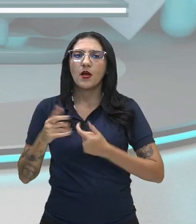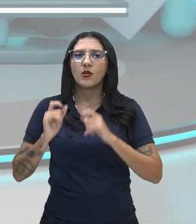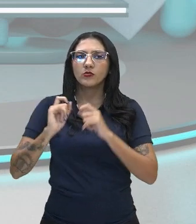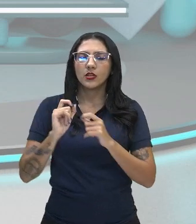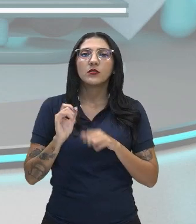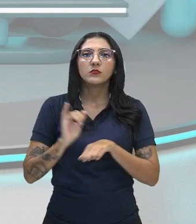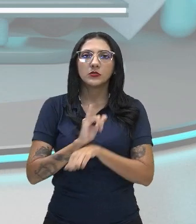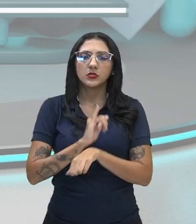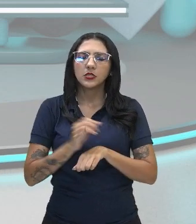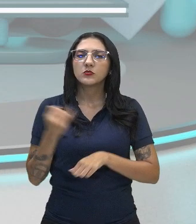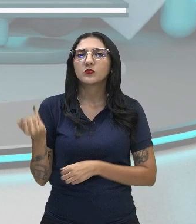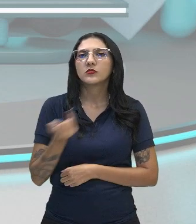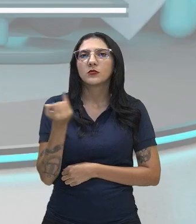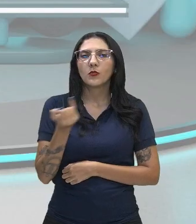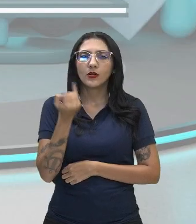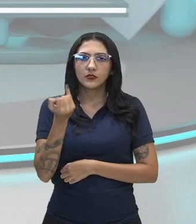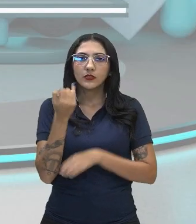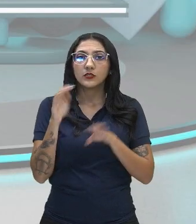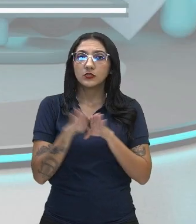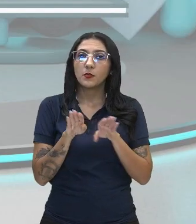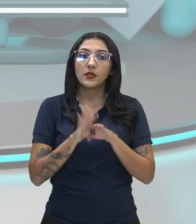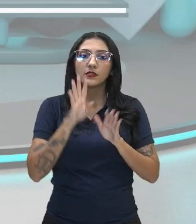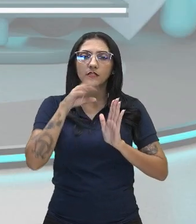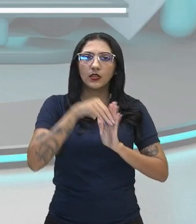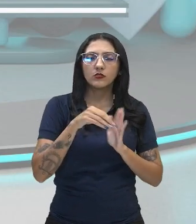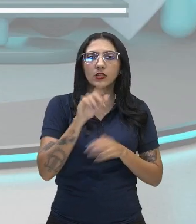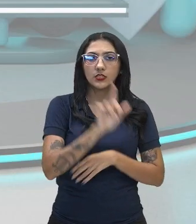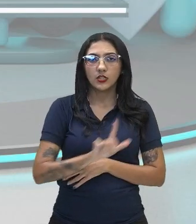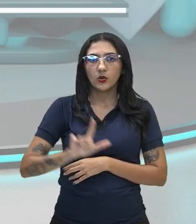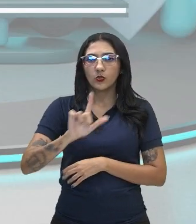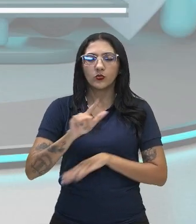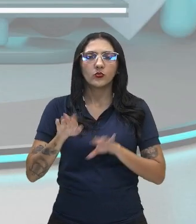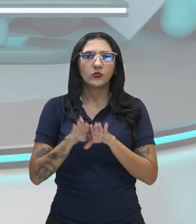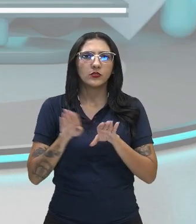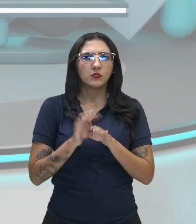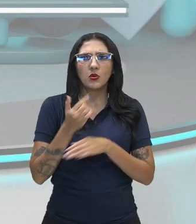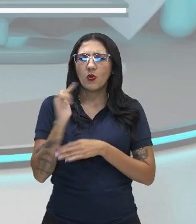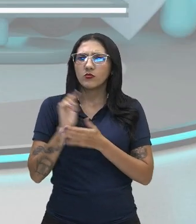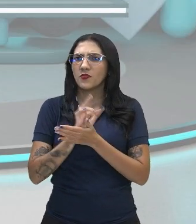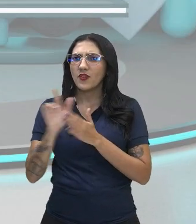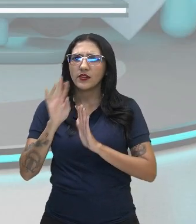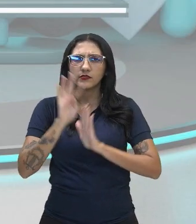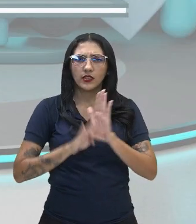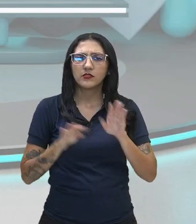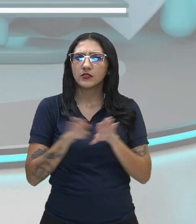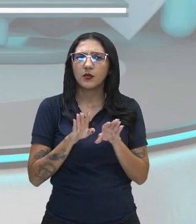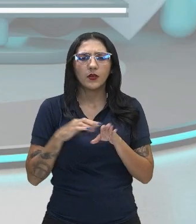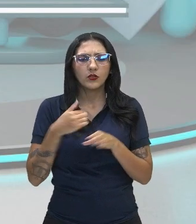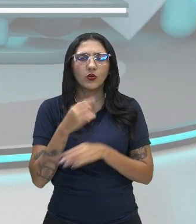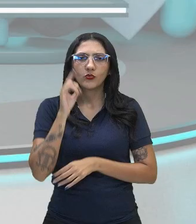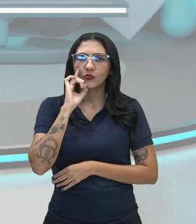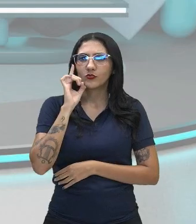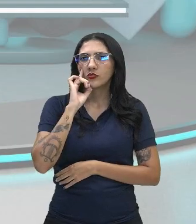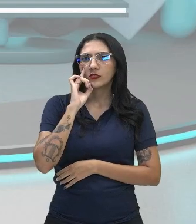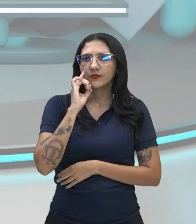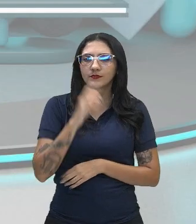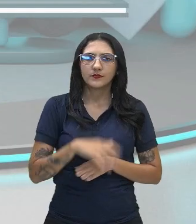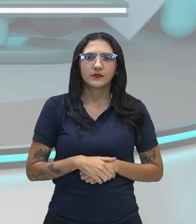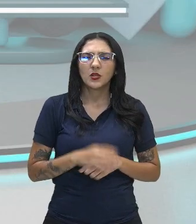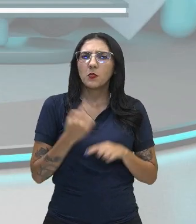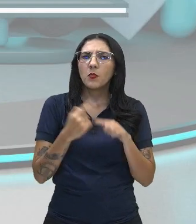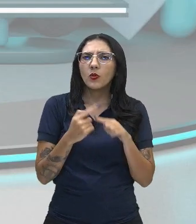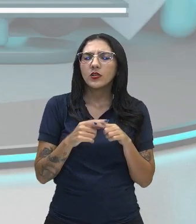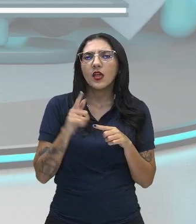recurso importantíssimo na literatura e em outros tipos de texto e também no dia a dia. Por quê? Porque ajuda